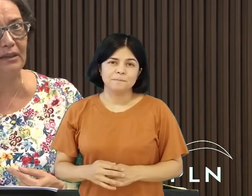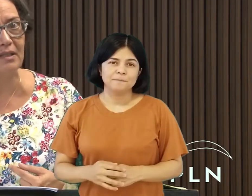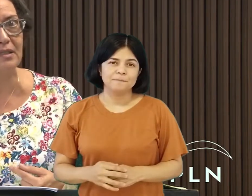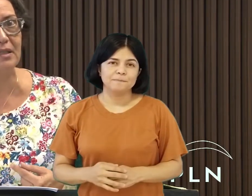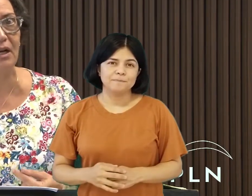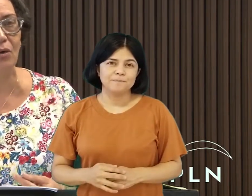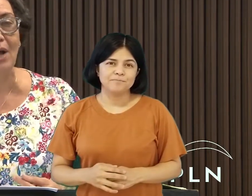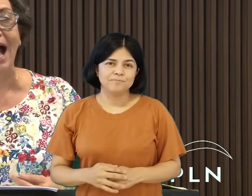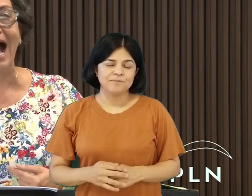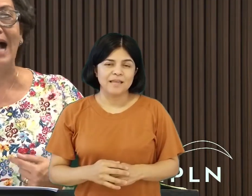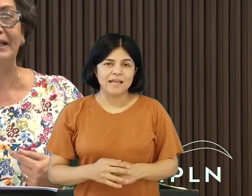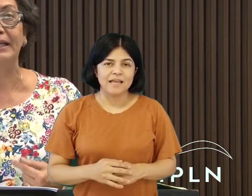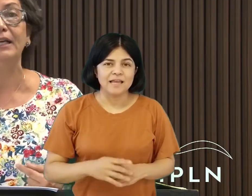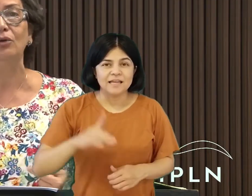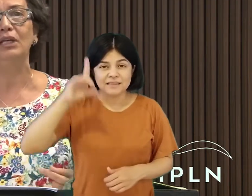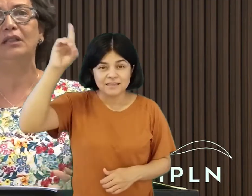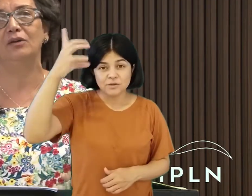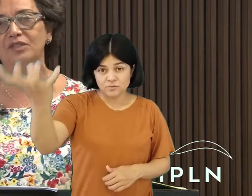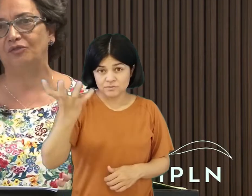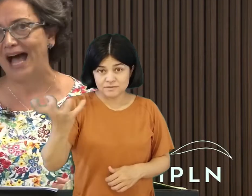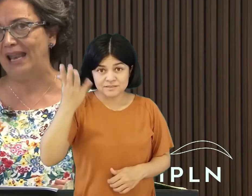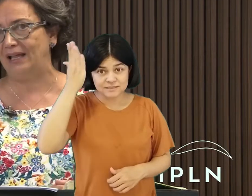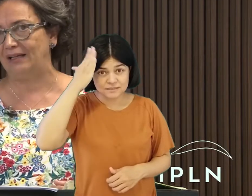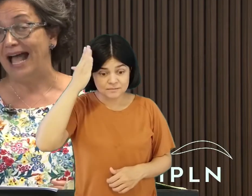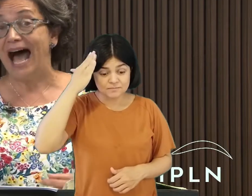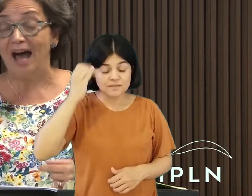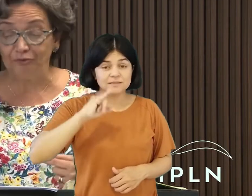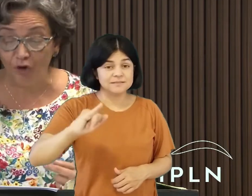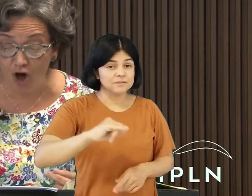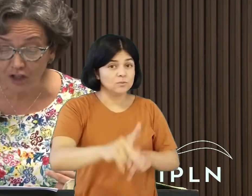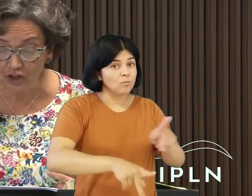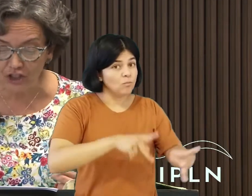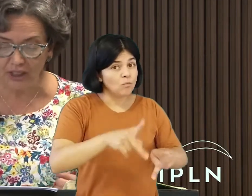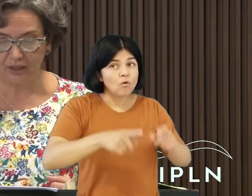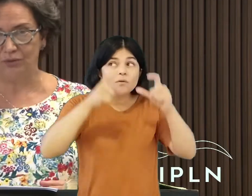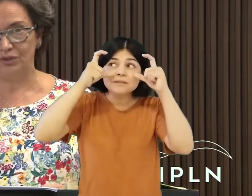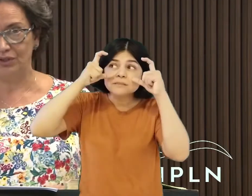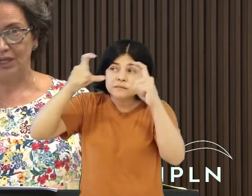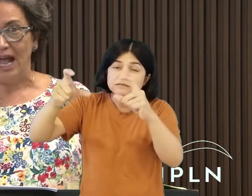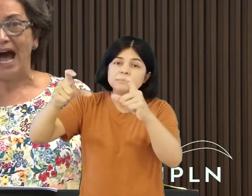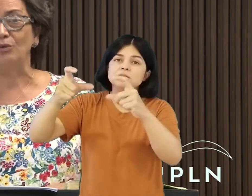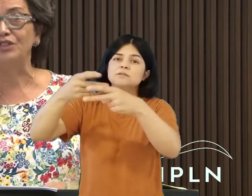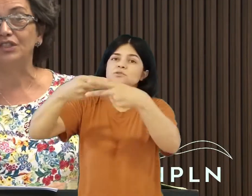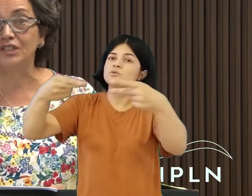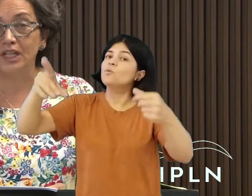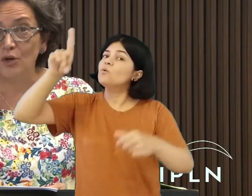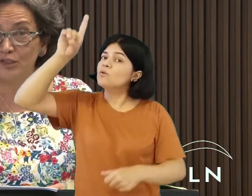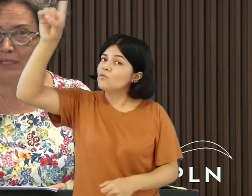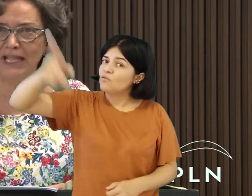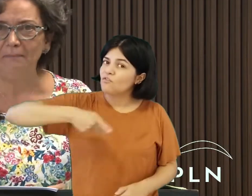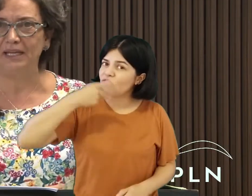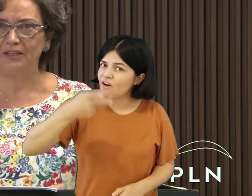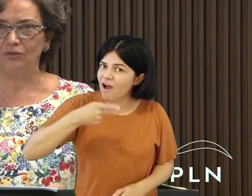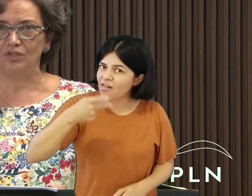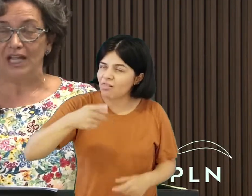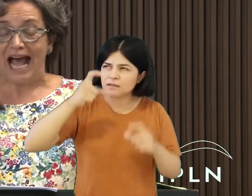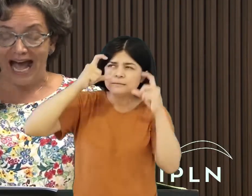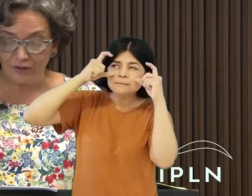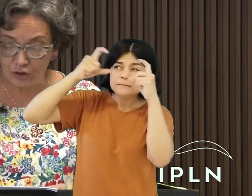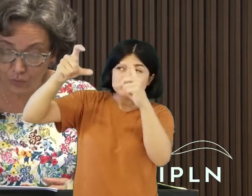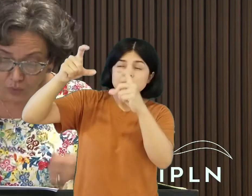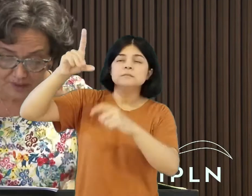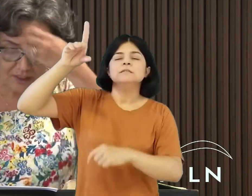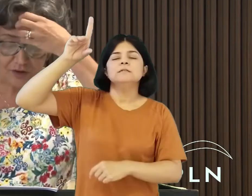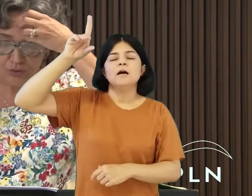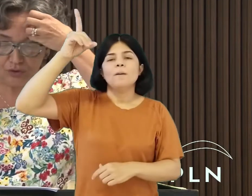dando atenção àquilo que Deus fala, à voz de Deus, aos seus mandamentos,